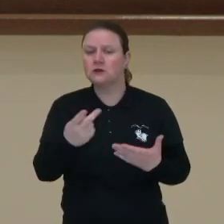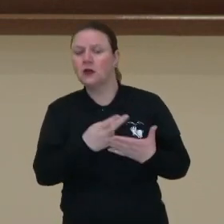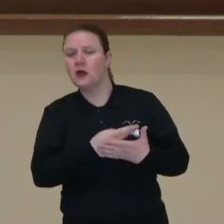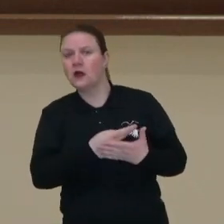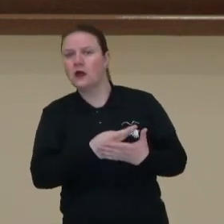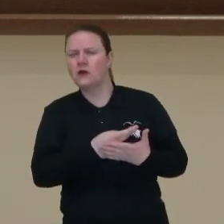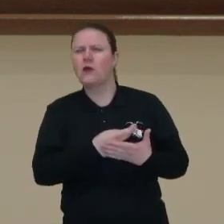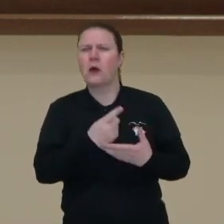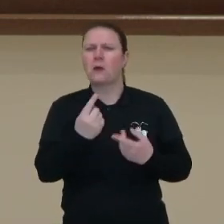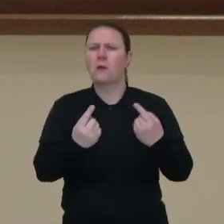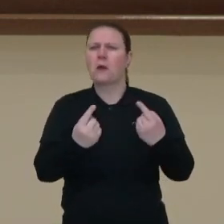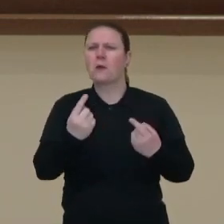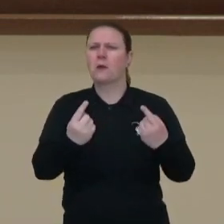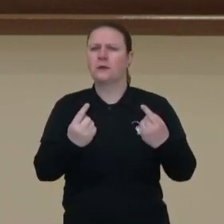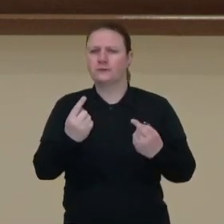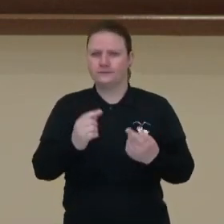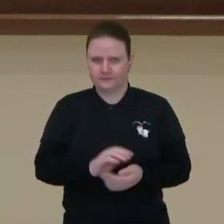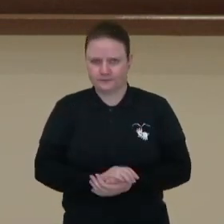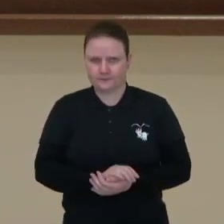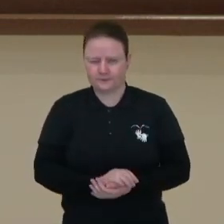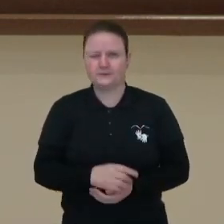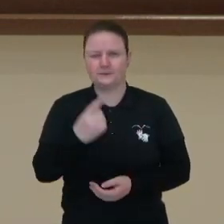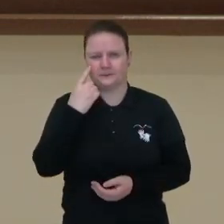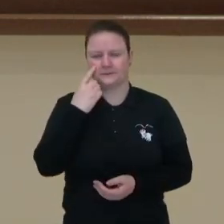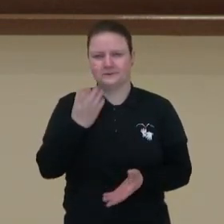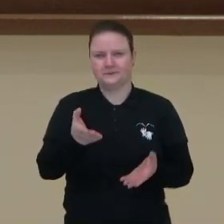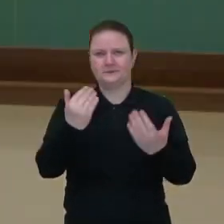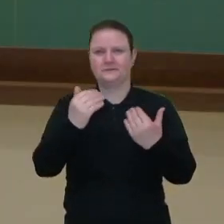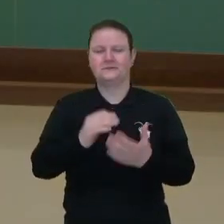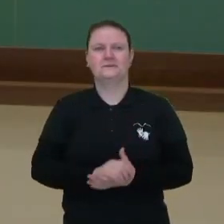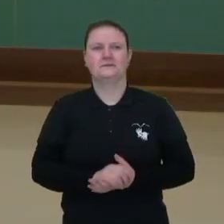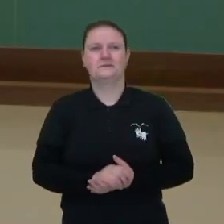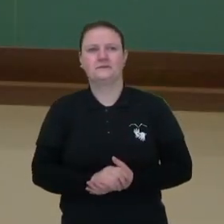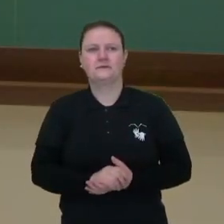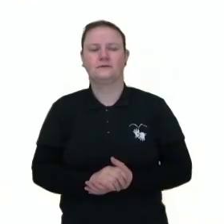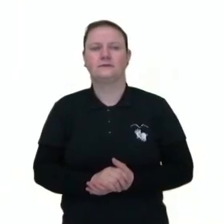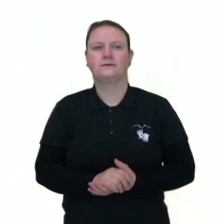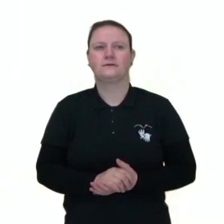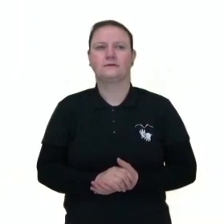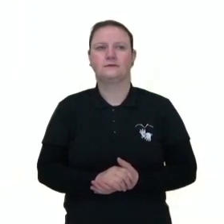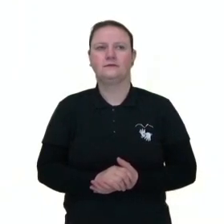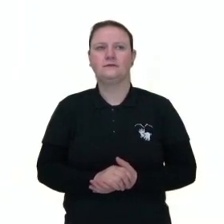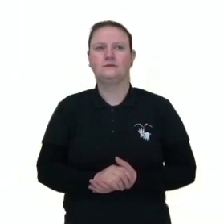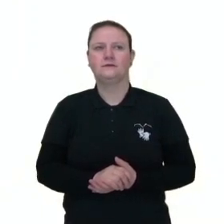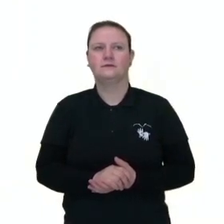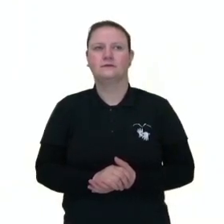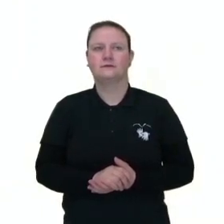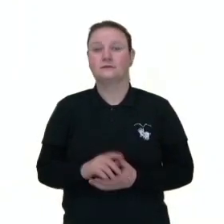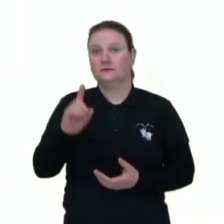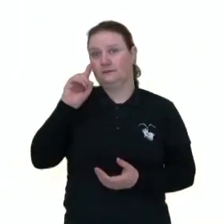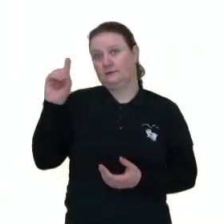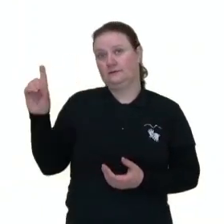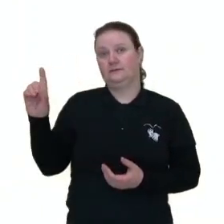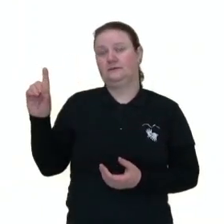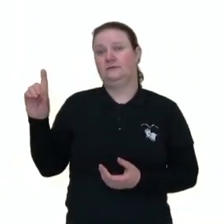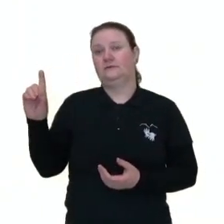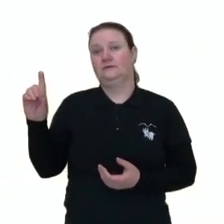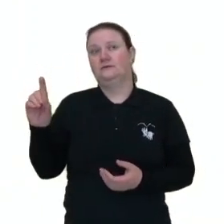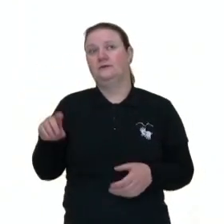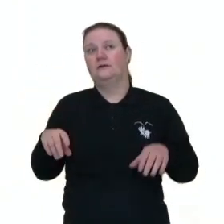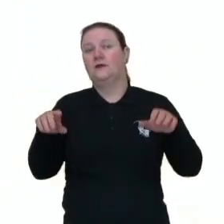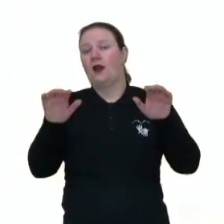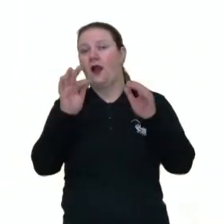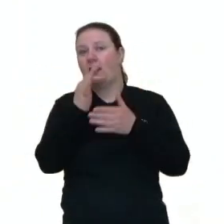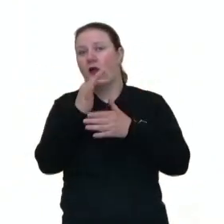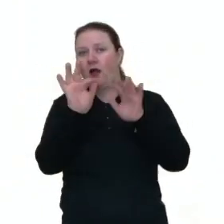erraram? Então, vamos então conferir juntos. Vejamos. Olha lá, então, dentro da